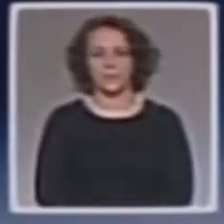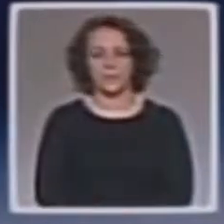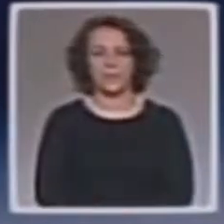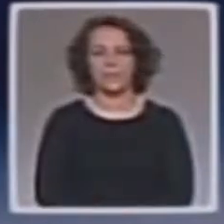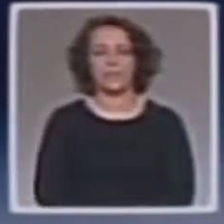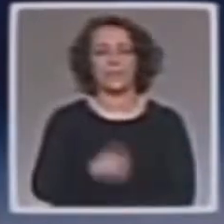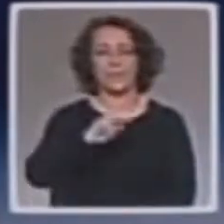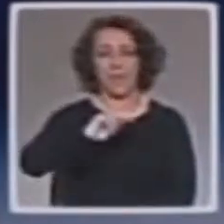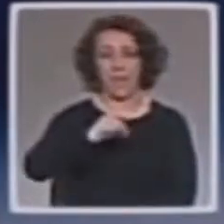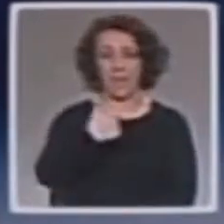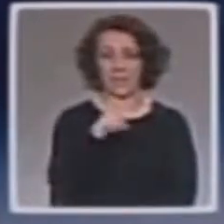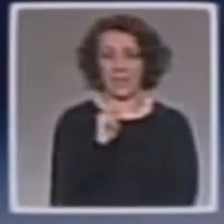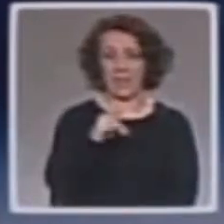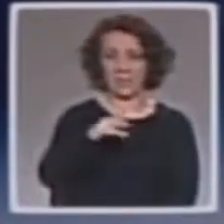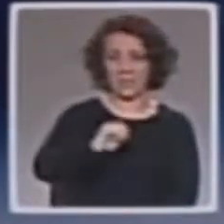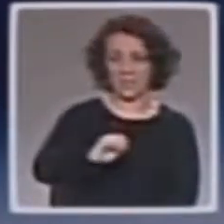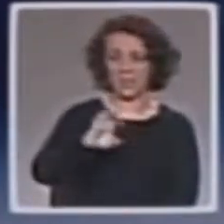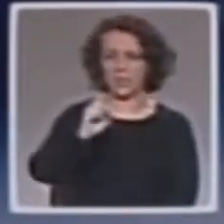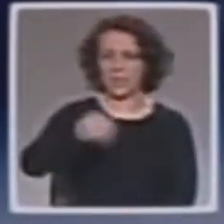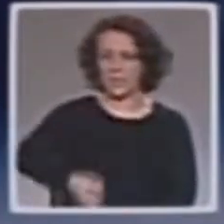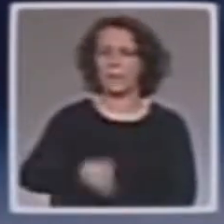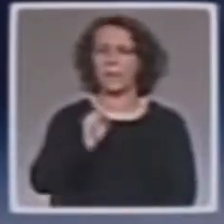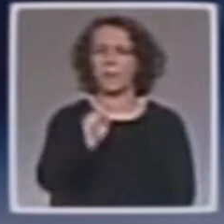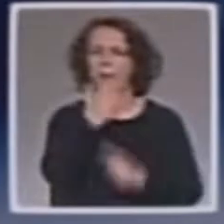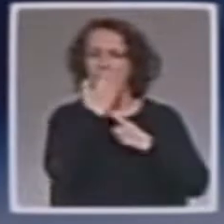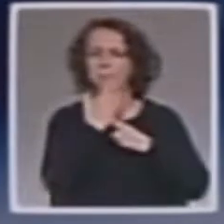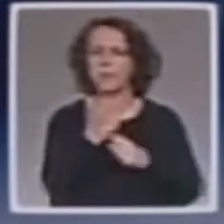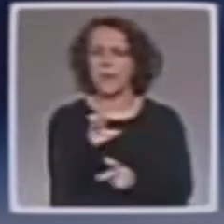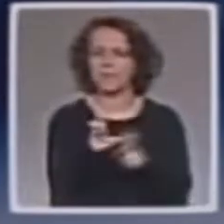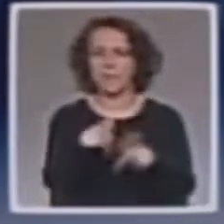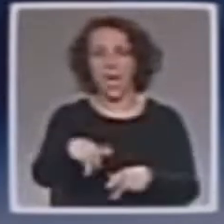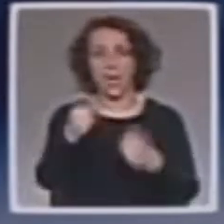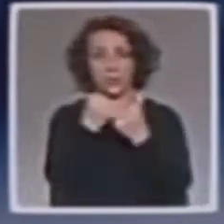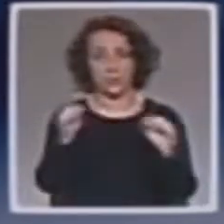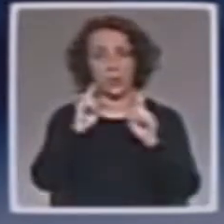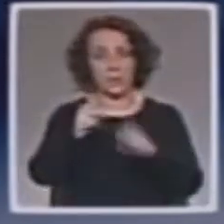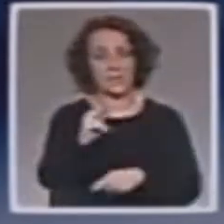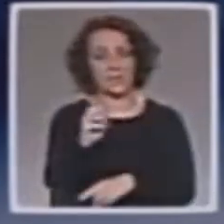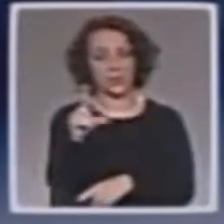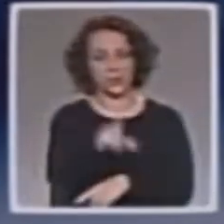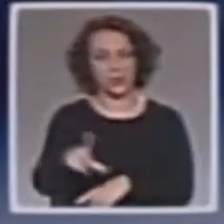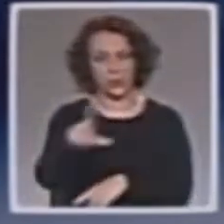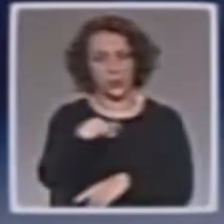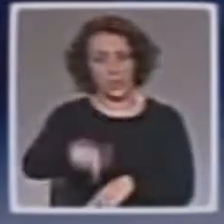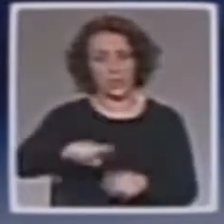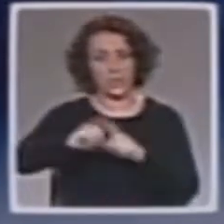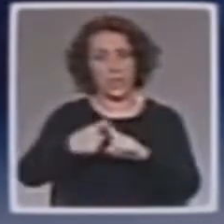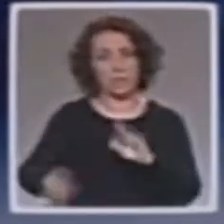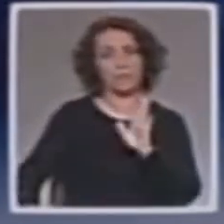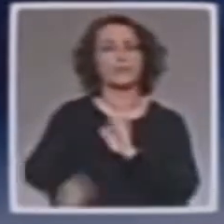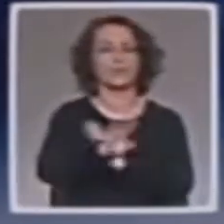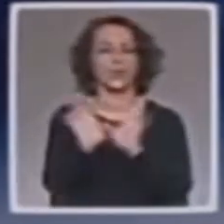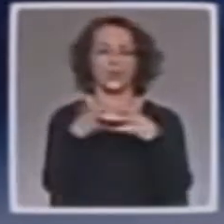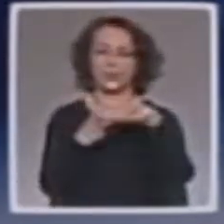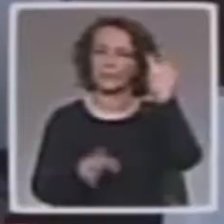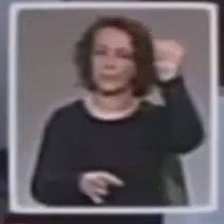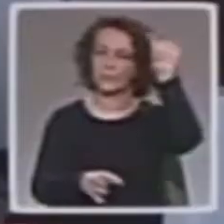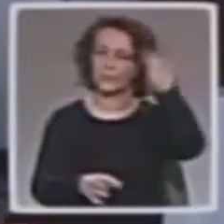A Atlantis Cup Regata da Autonomia 2016 começa a 30 de julho. Este ano a largada é feita no Grupo Ocidental.